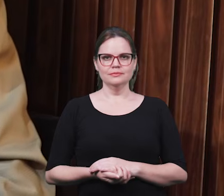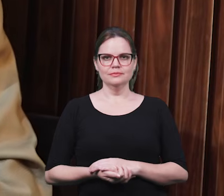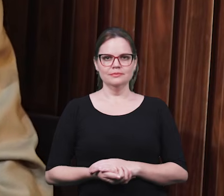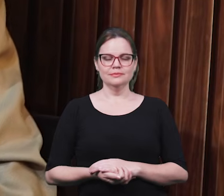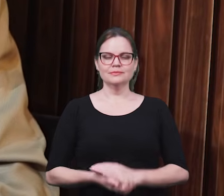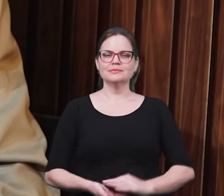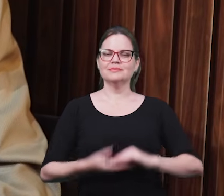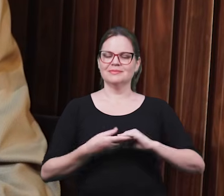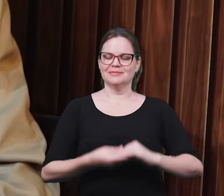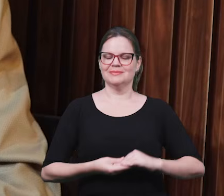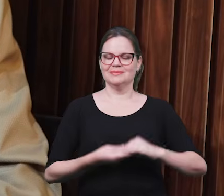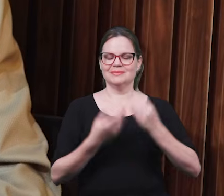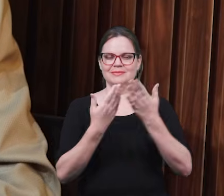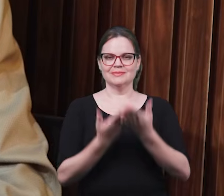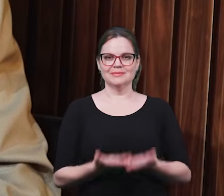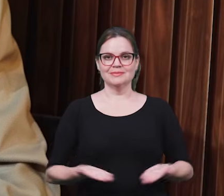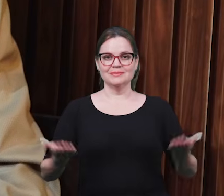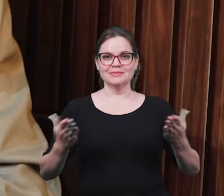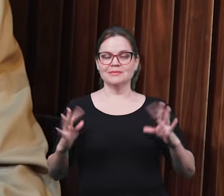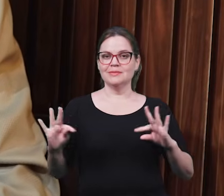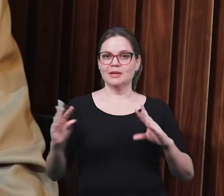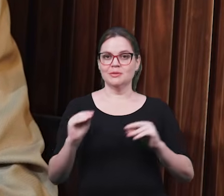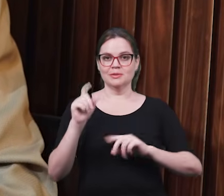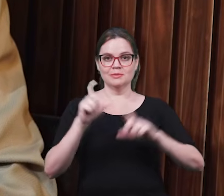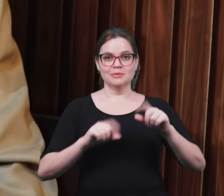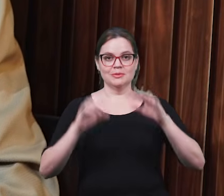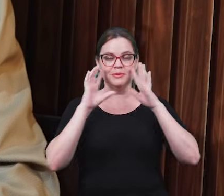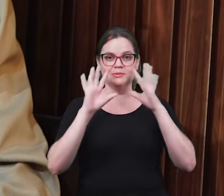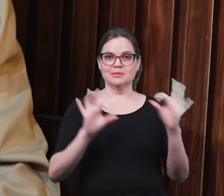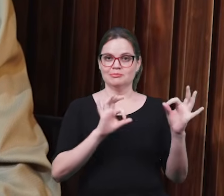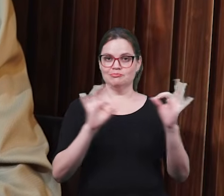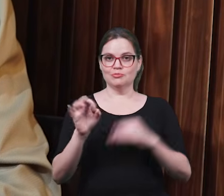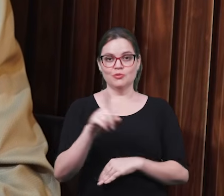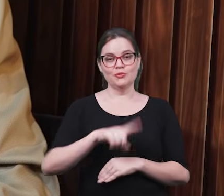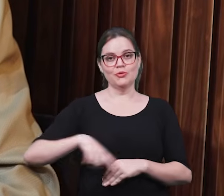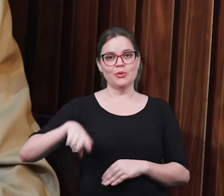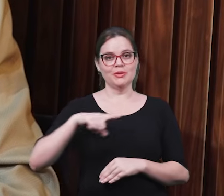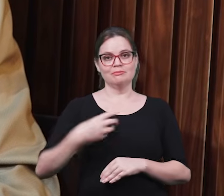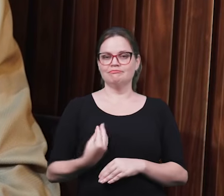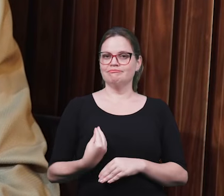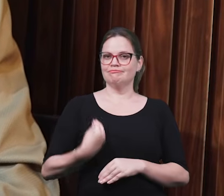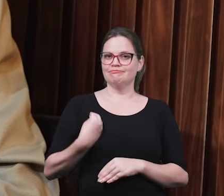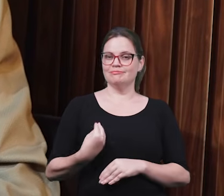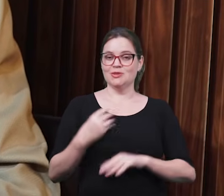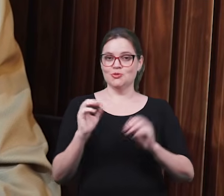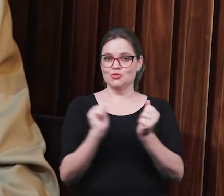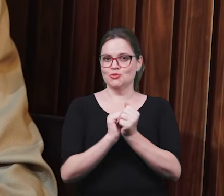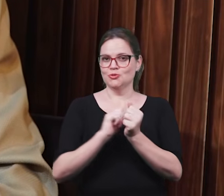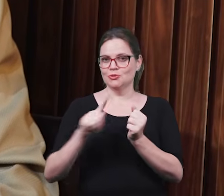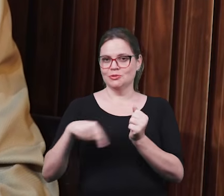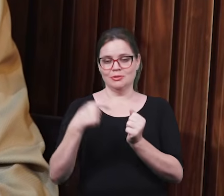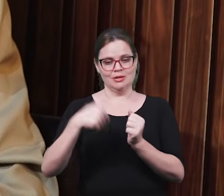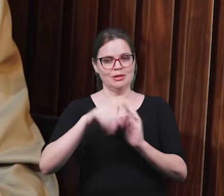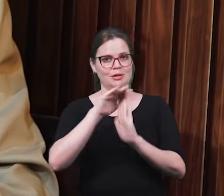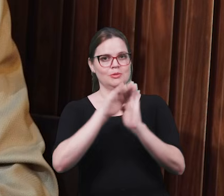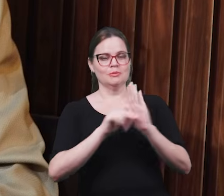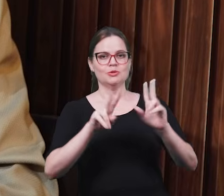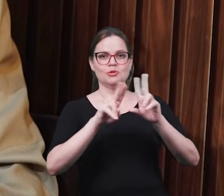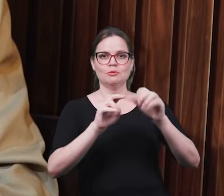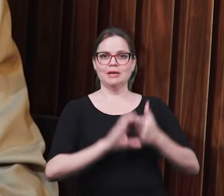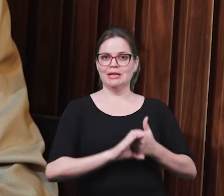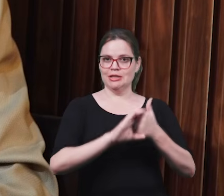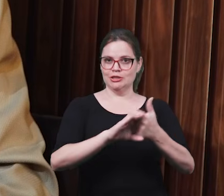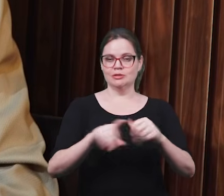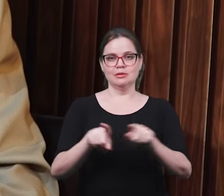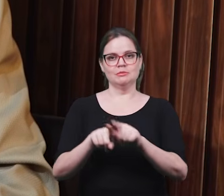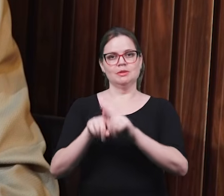Eu saúdo a todos os nossos amigos, todos aqueles que têm participado aqui conosco deste programa que é Cristianismo e